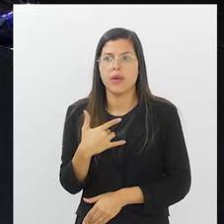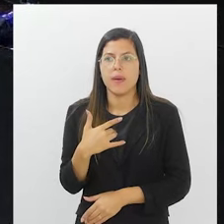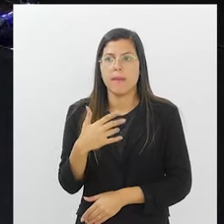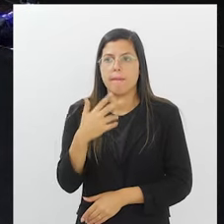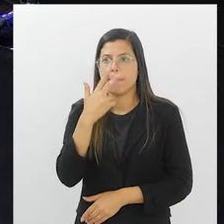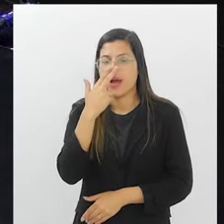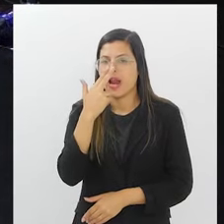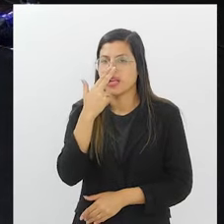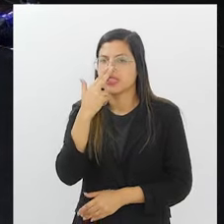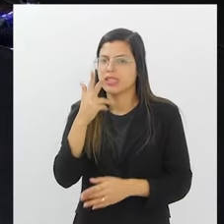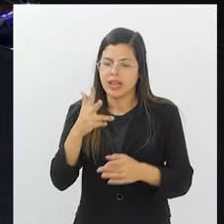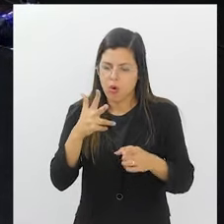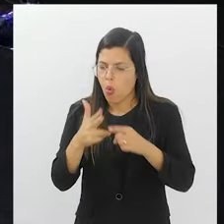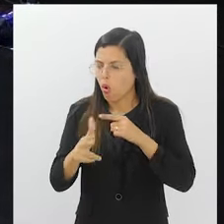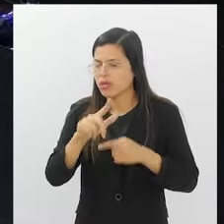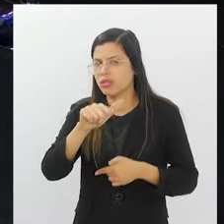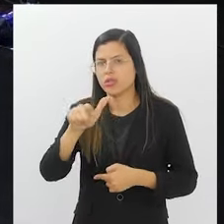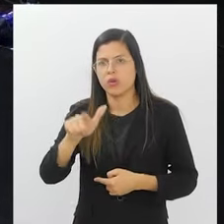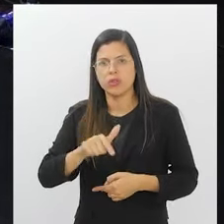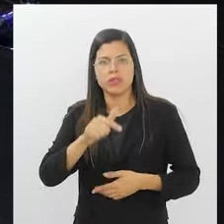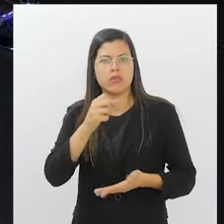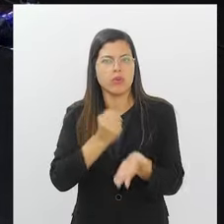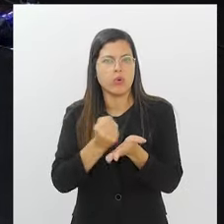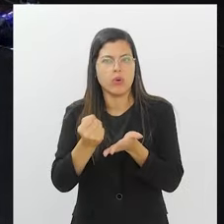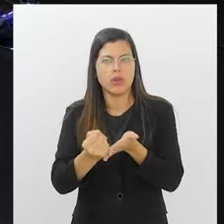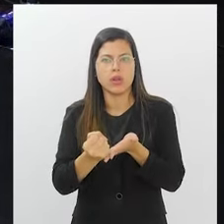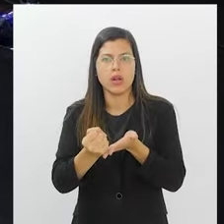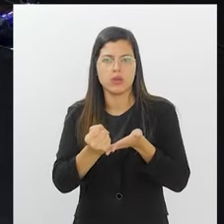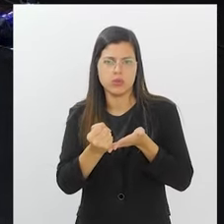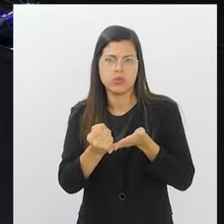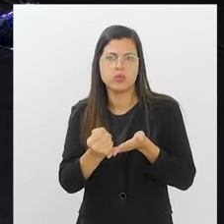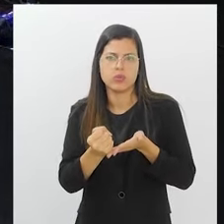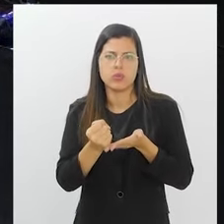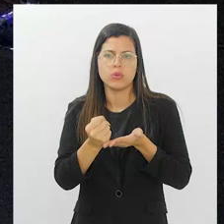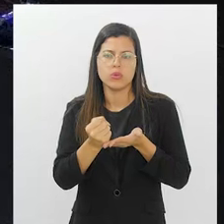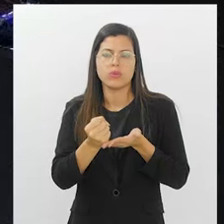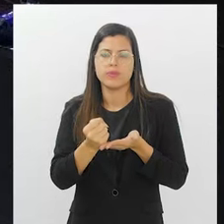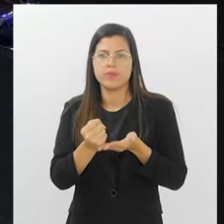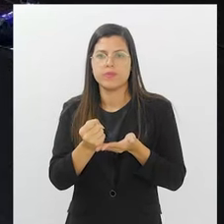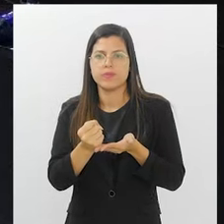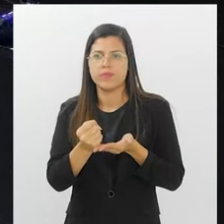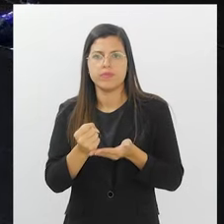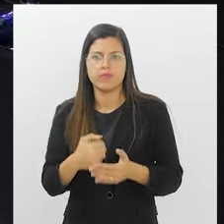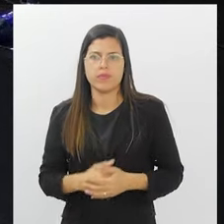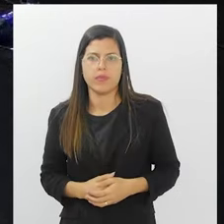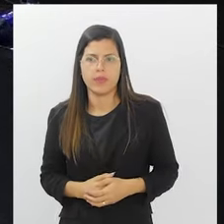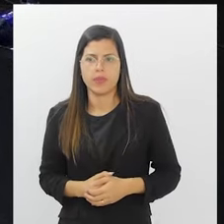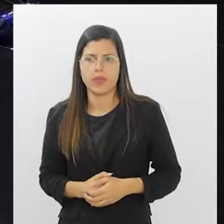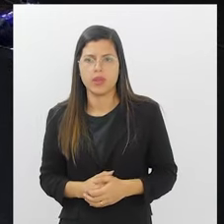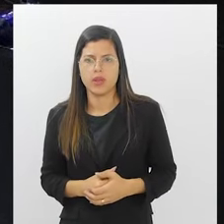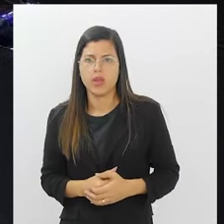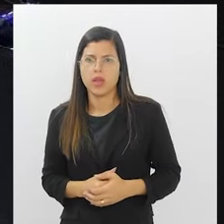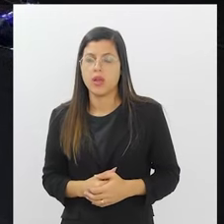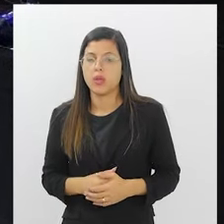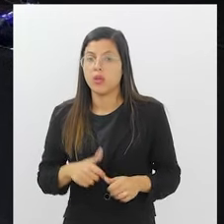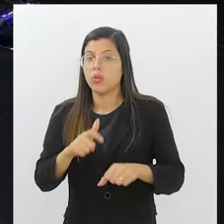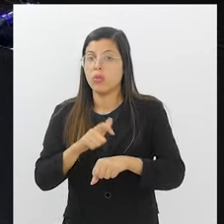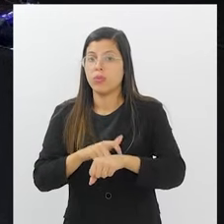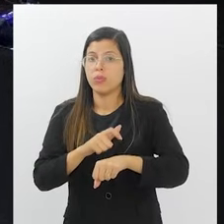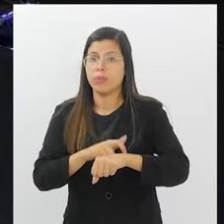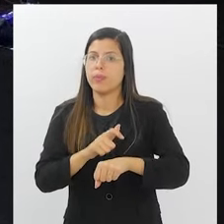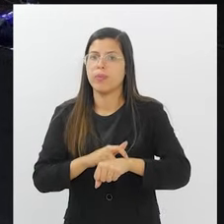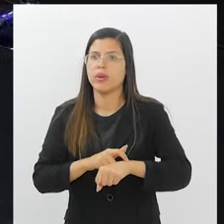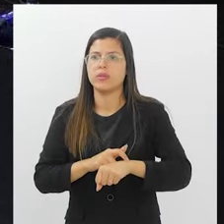deixando de assumir o contrato, né? Desfazendo o contrato deles, né? A partir do